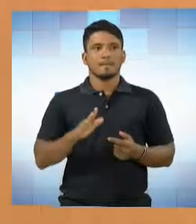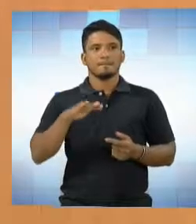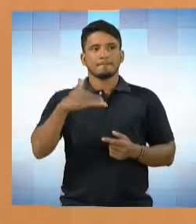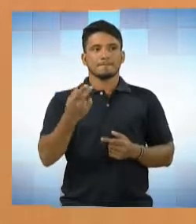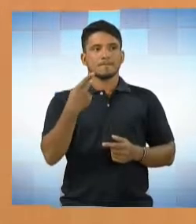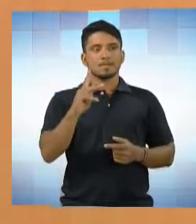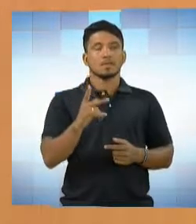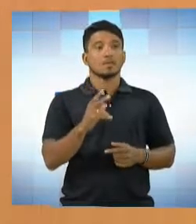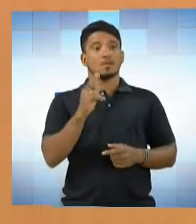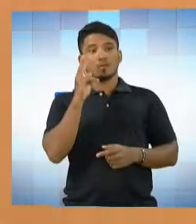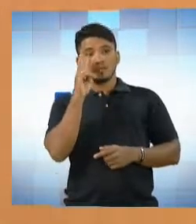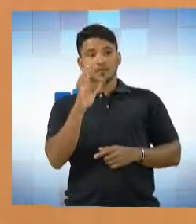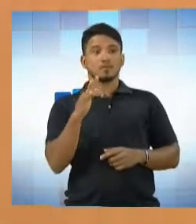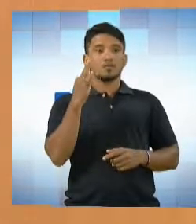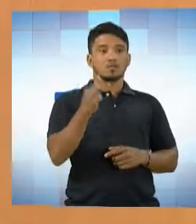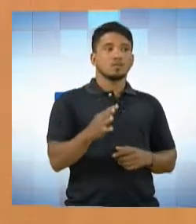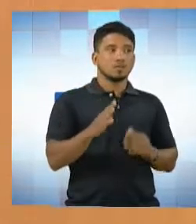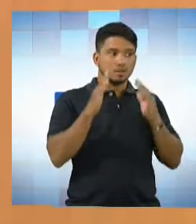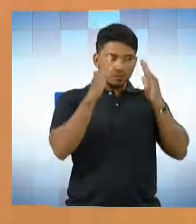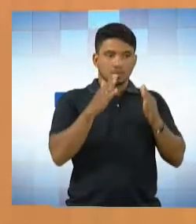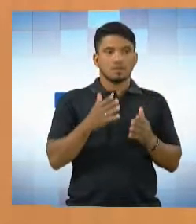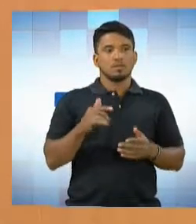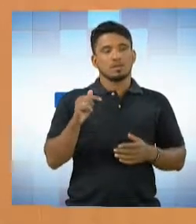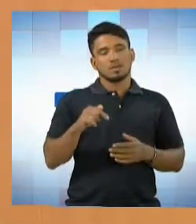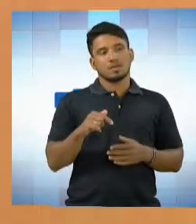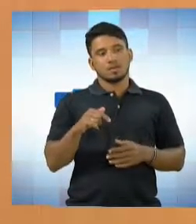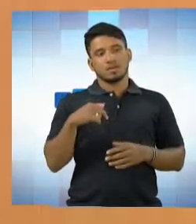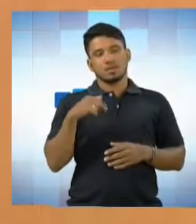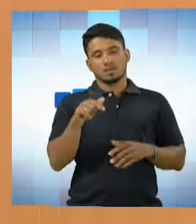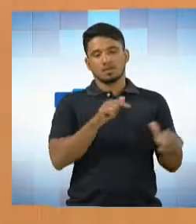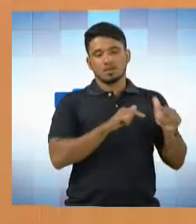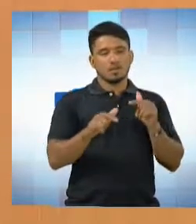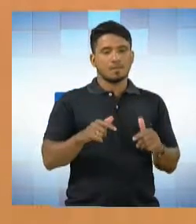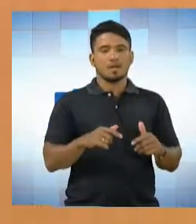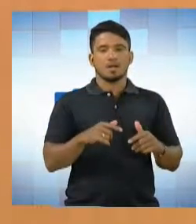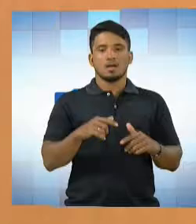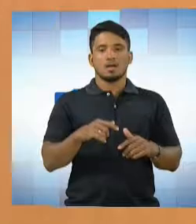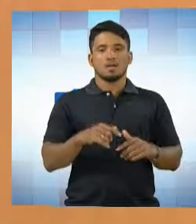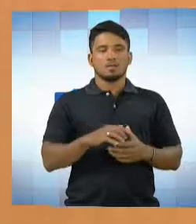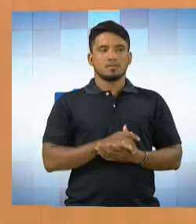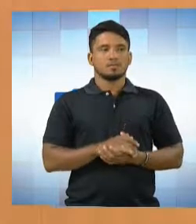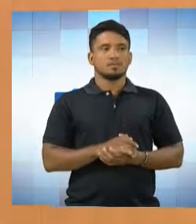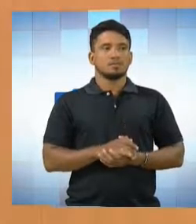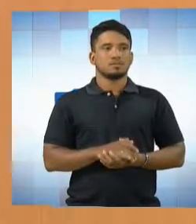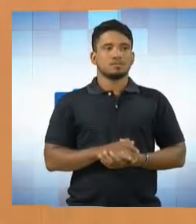a sua perspectiva no que diz respeito ao futuro da jornalista Lindalva Miranda?